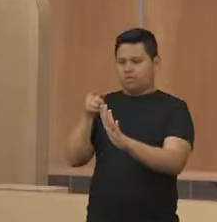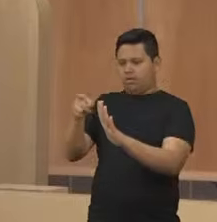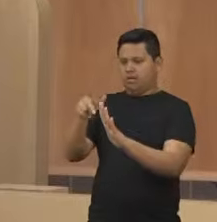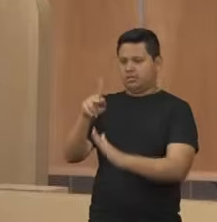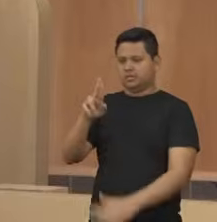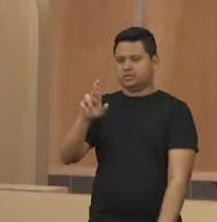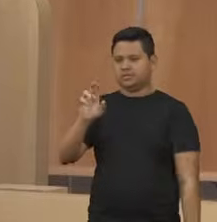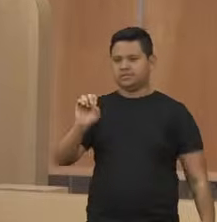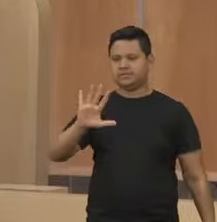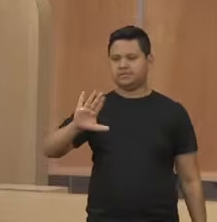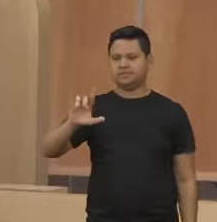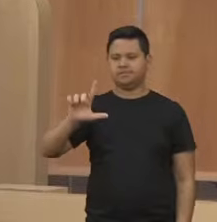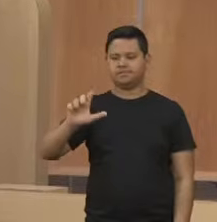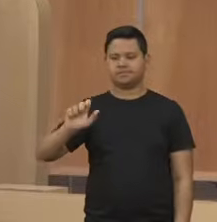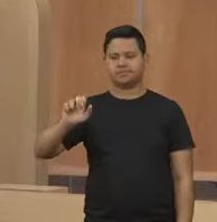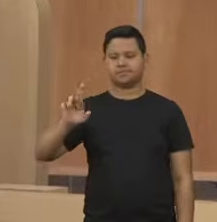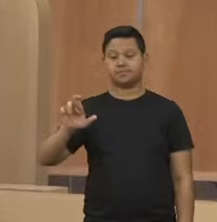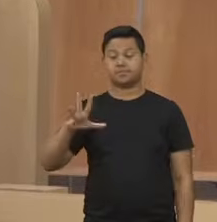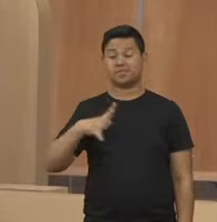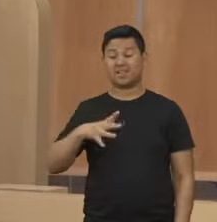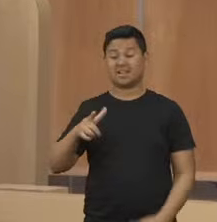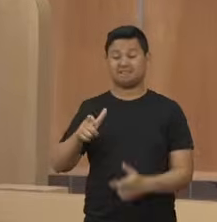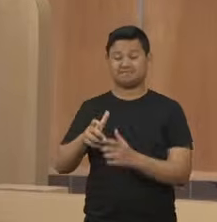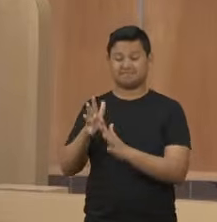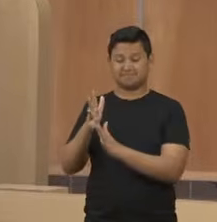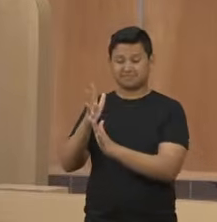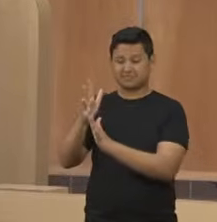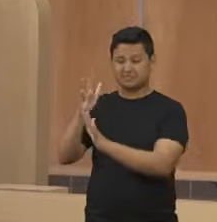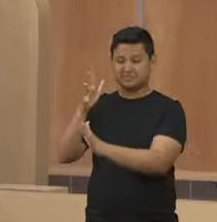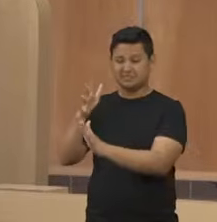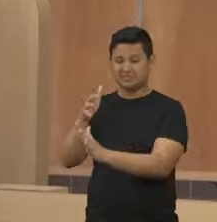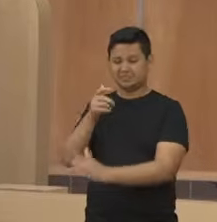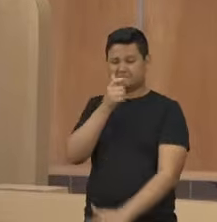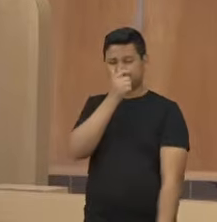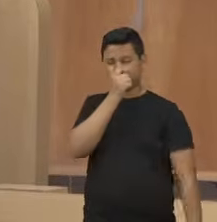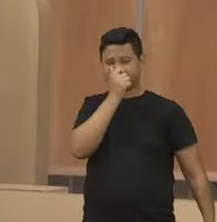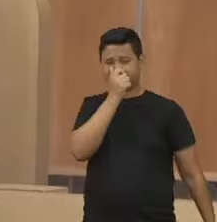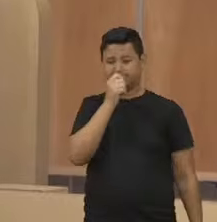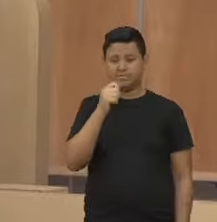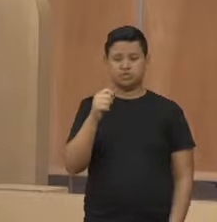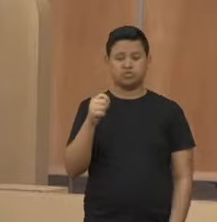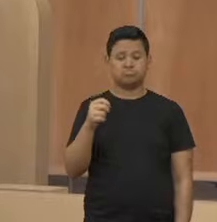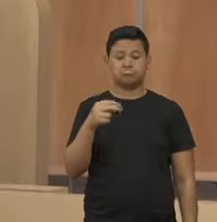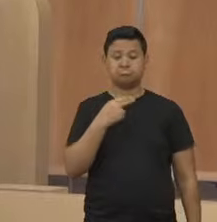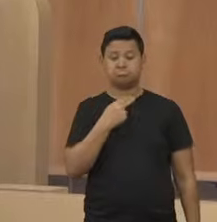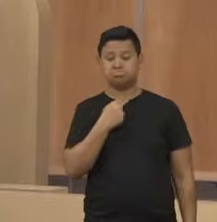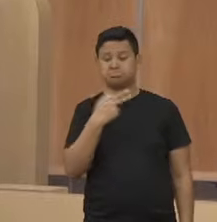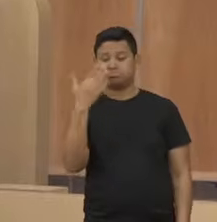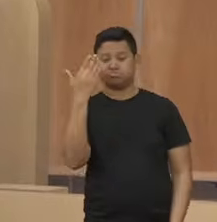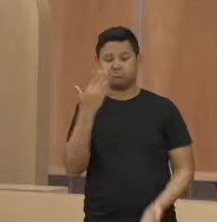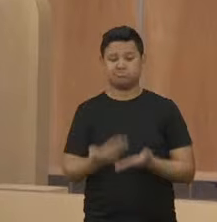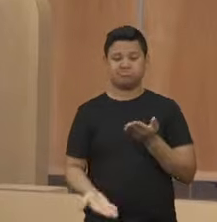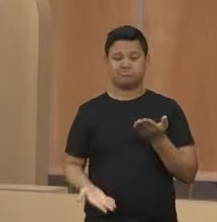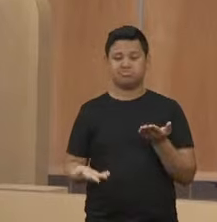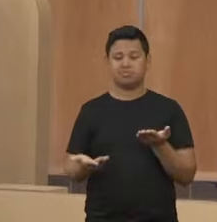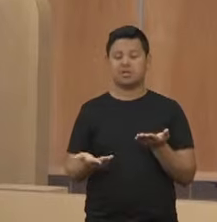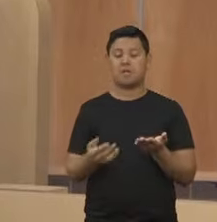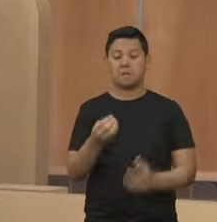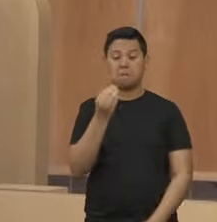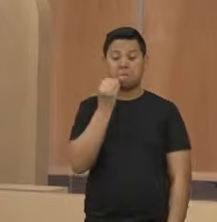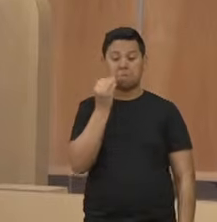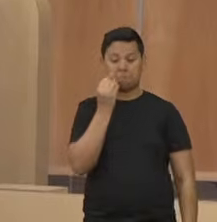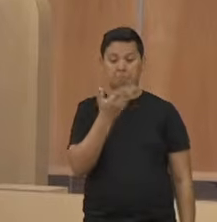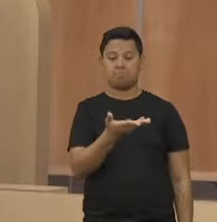Prolar é gigante, e a gente não pode perder o bonde da história, a gente não pode perder as